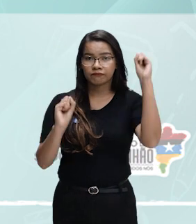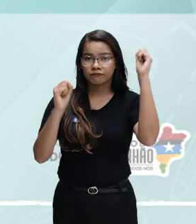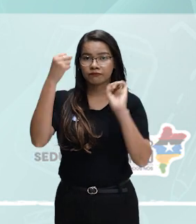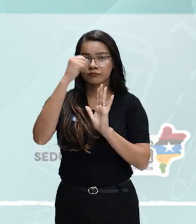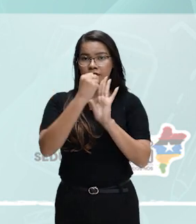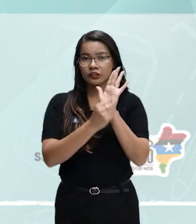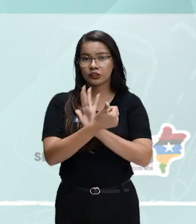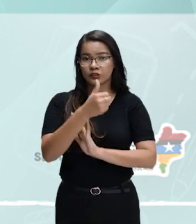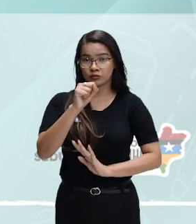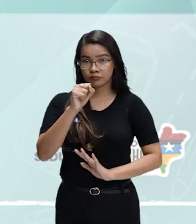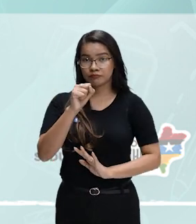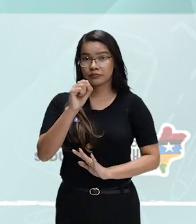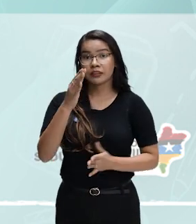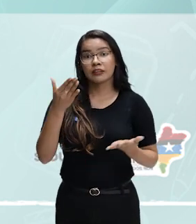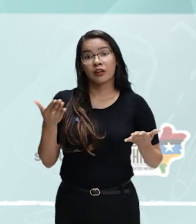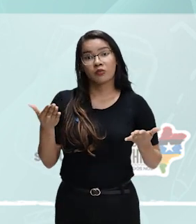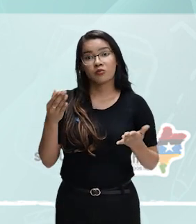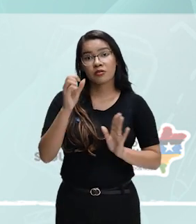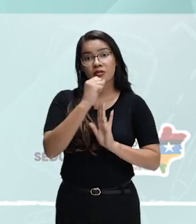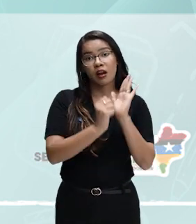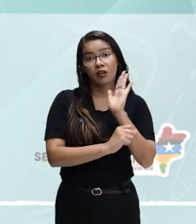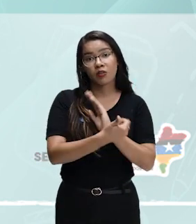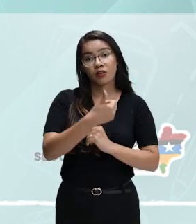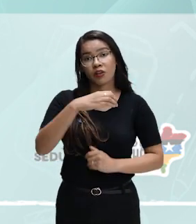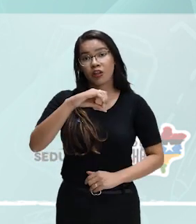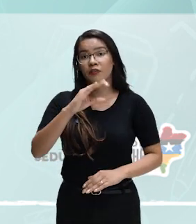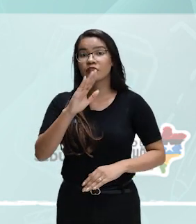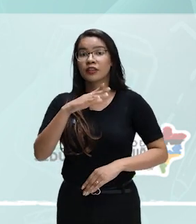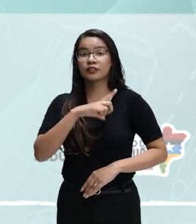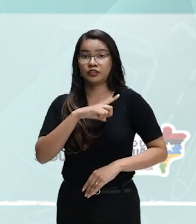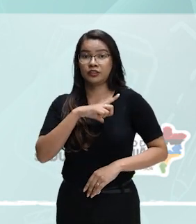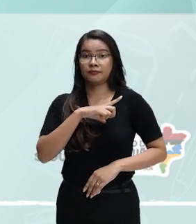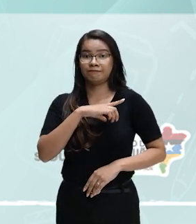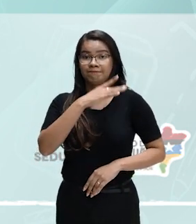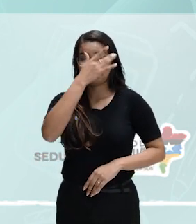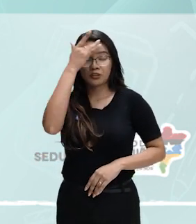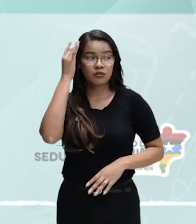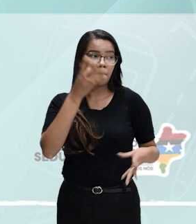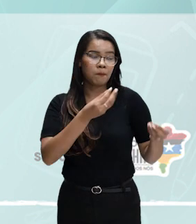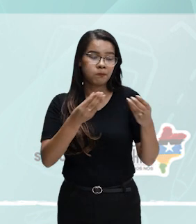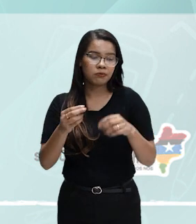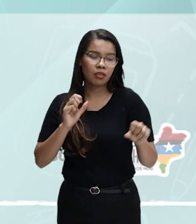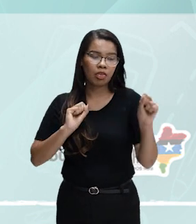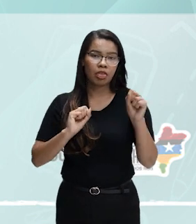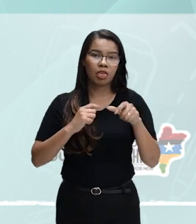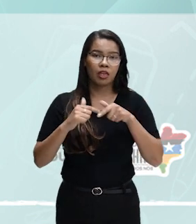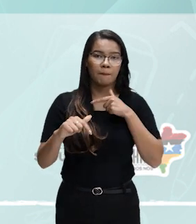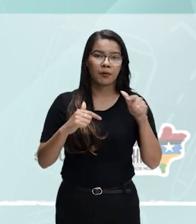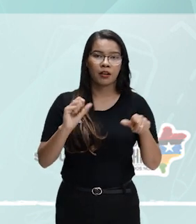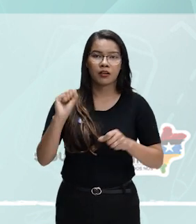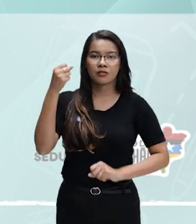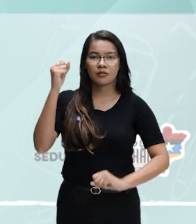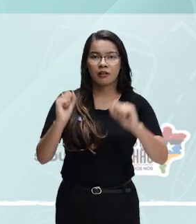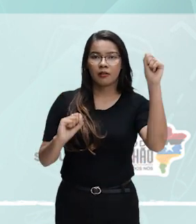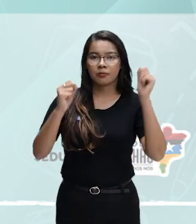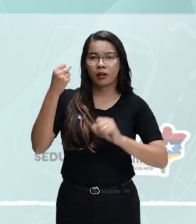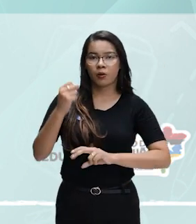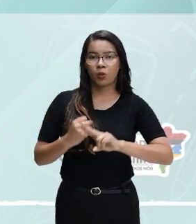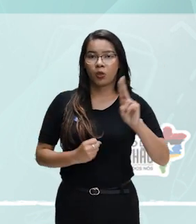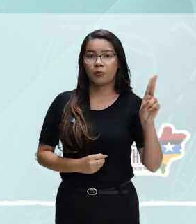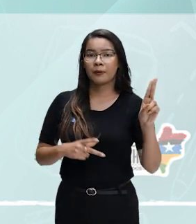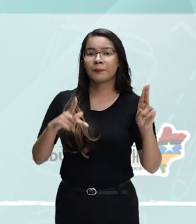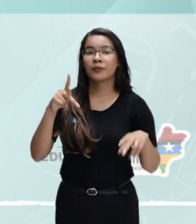no século XIX, você já tinha uma grande quantidade de pessoas que trabalhavam nas fábricas, o chamado proletariado.